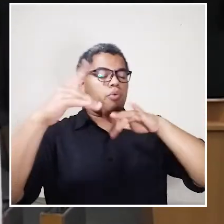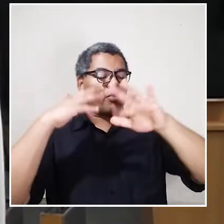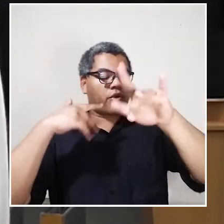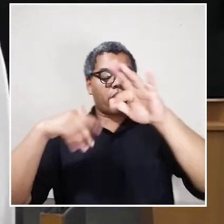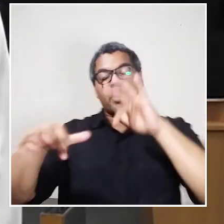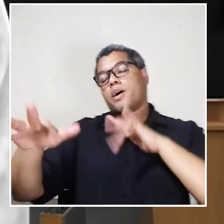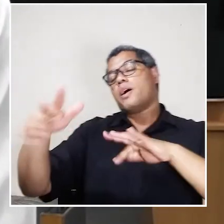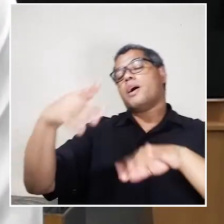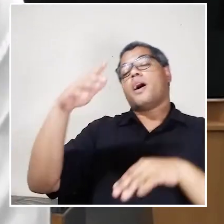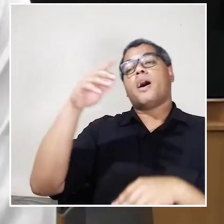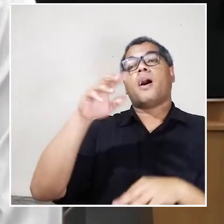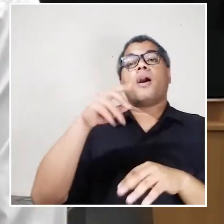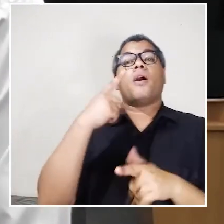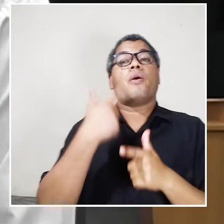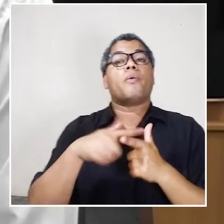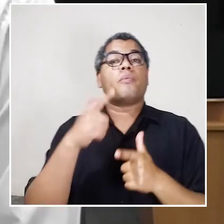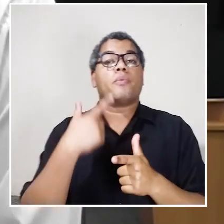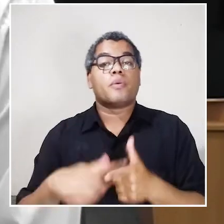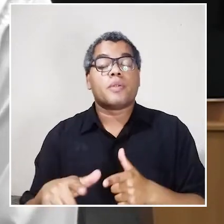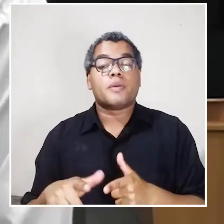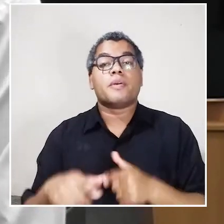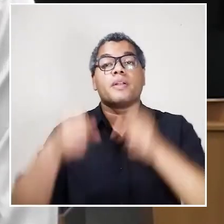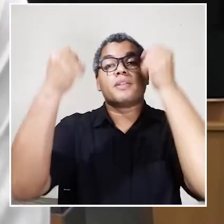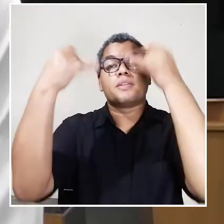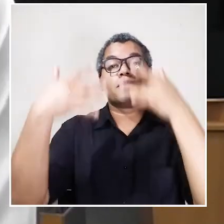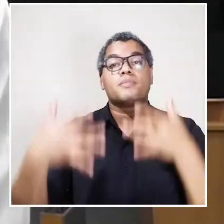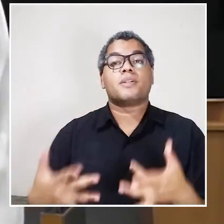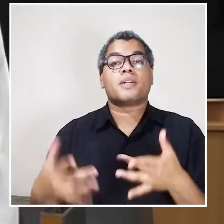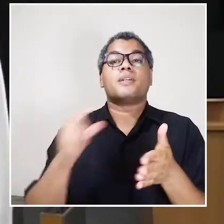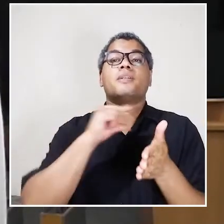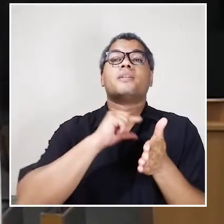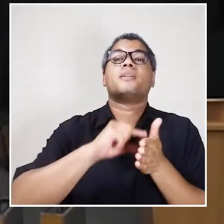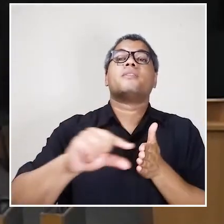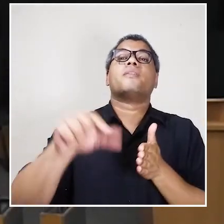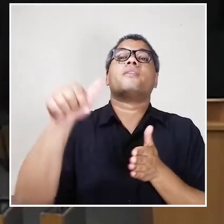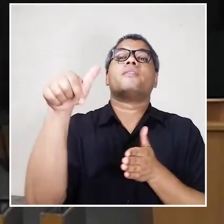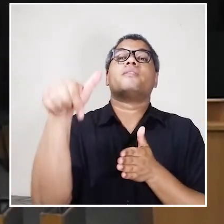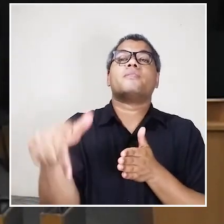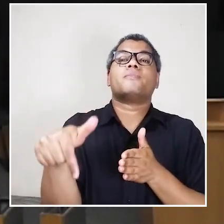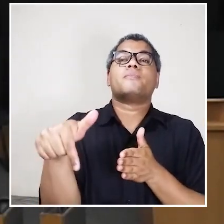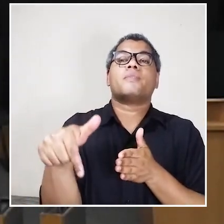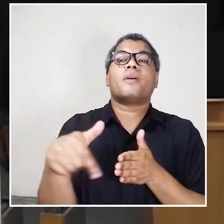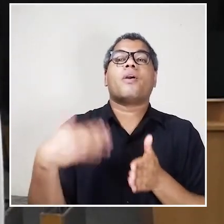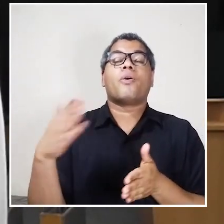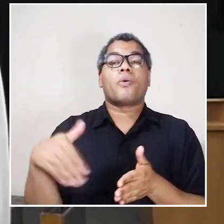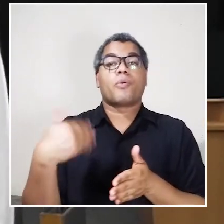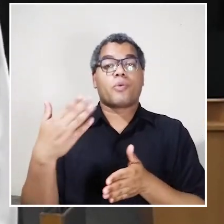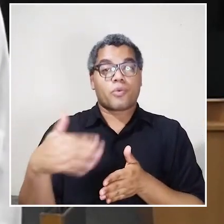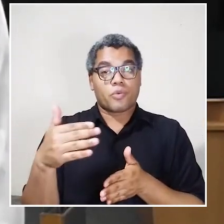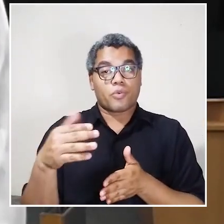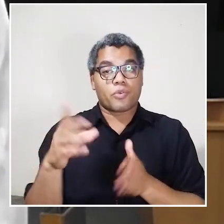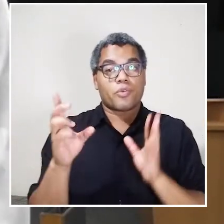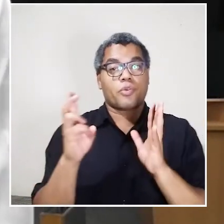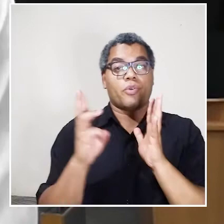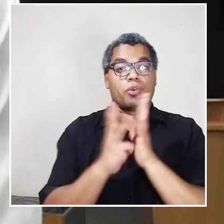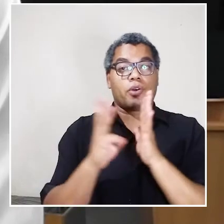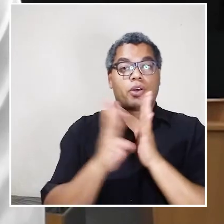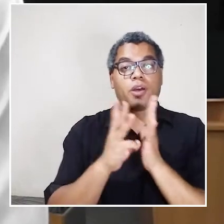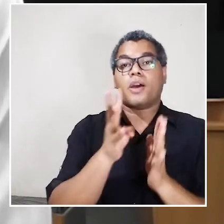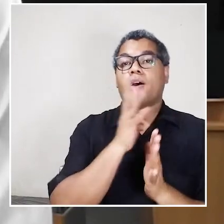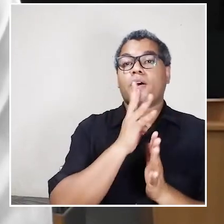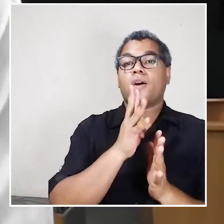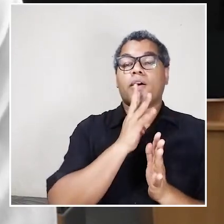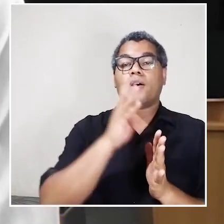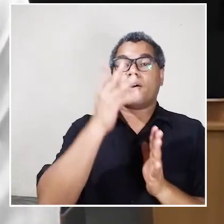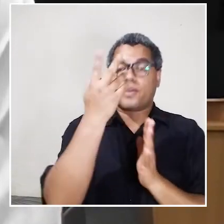pelo profeta Daniel, lá no versículo de número 7. Quando ele reconhece a vergonha, o